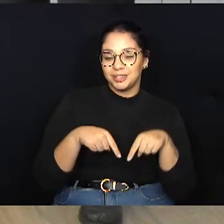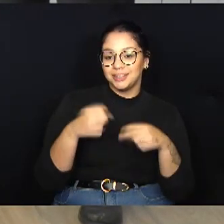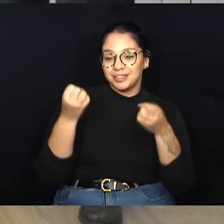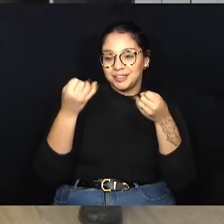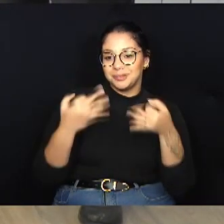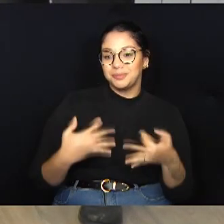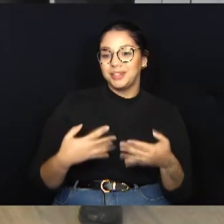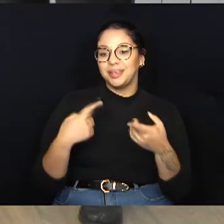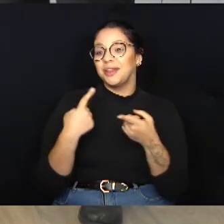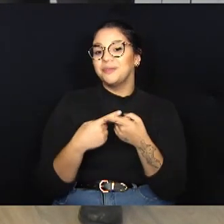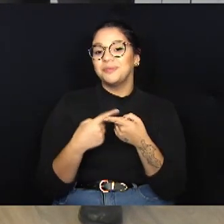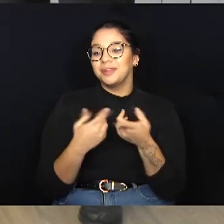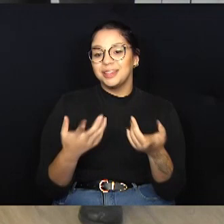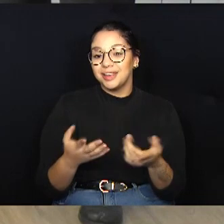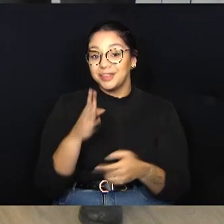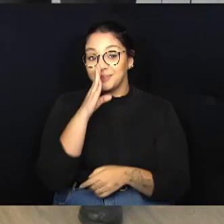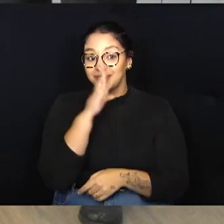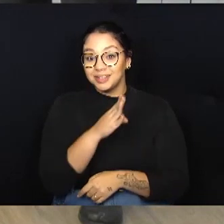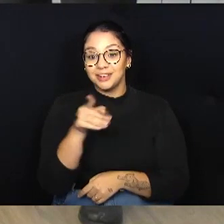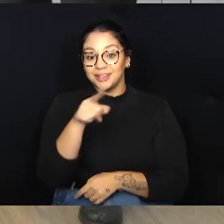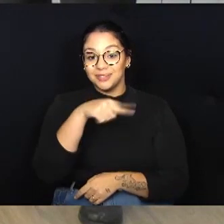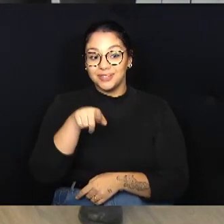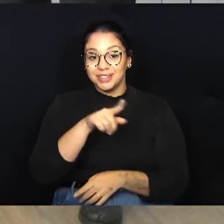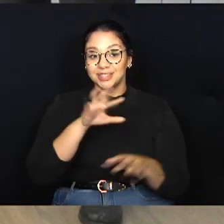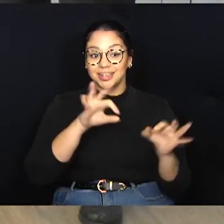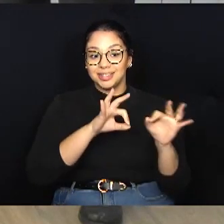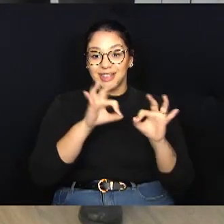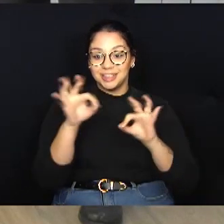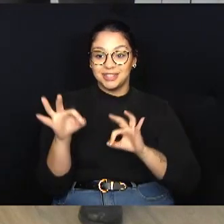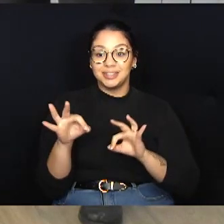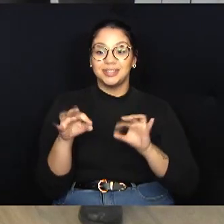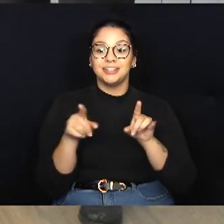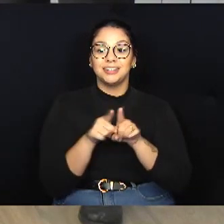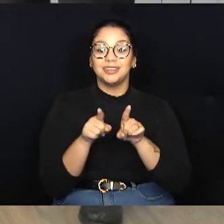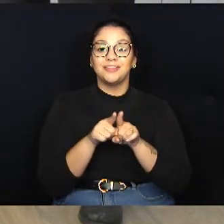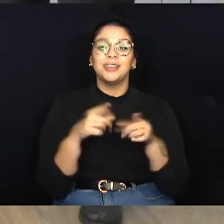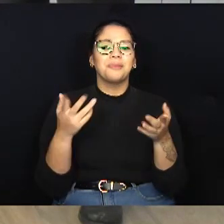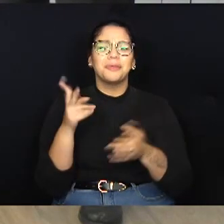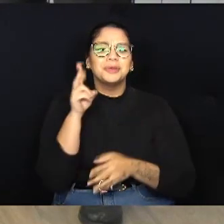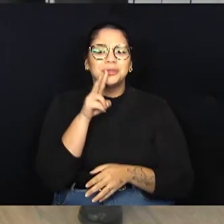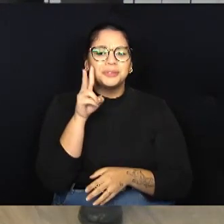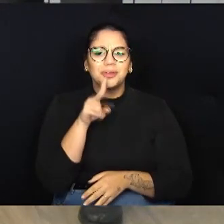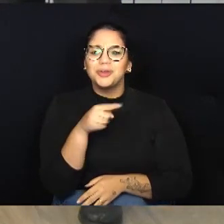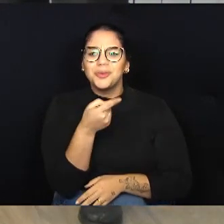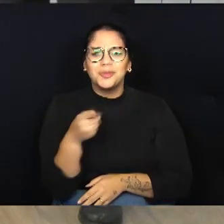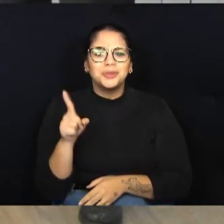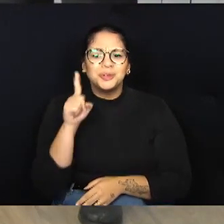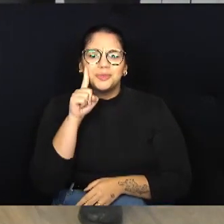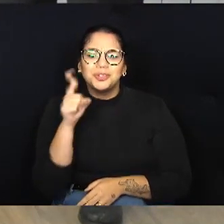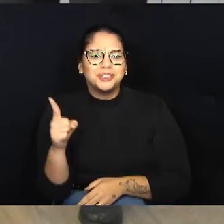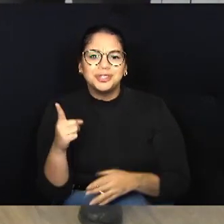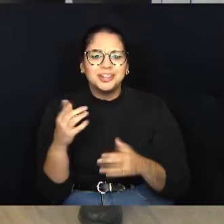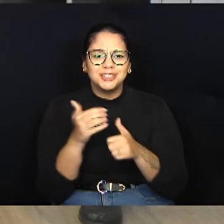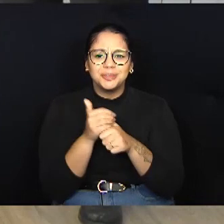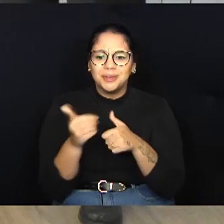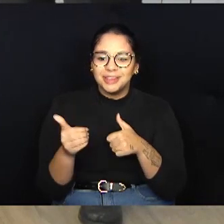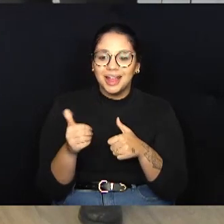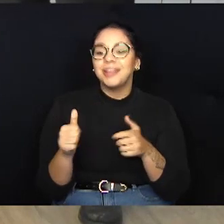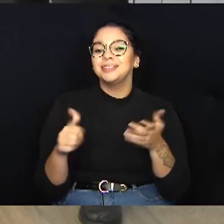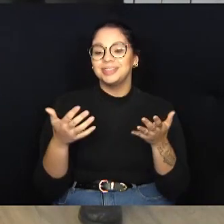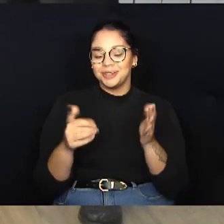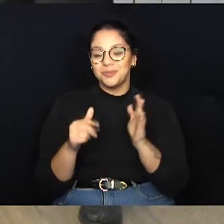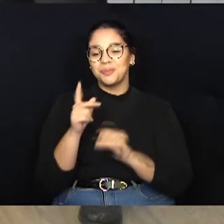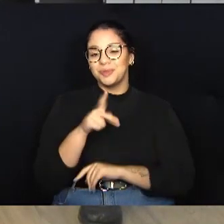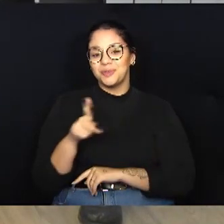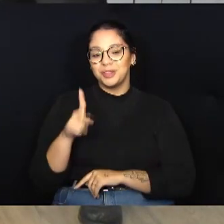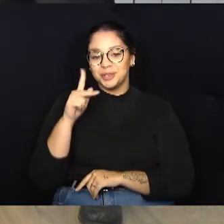explicar para a gente e principalmente para você que está nos acompanhando, que história é essa de último dia de mandato. Então, primeiramente, vereador Professor